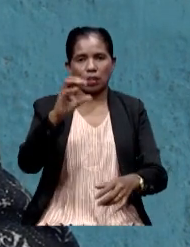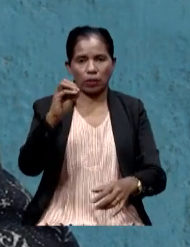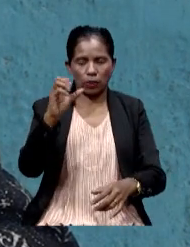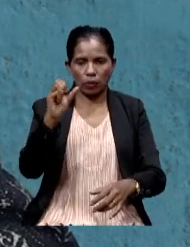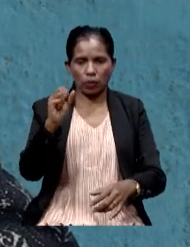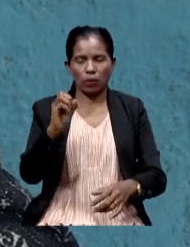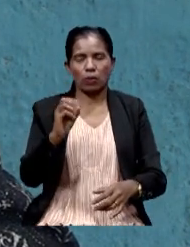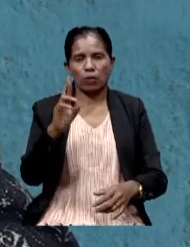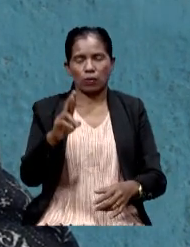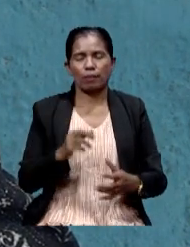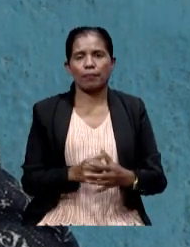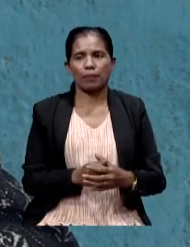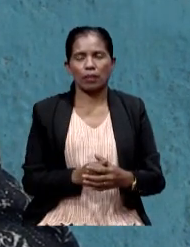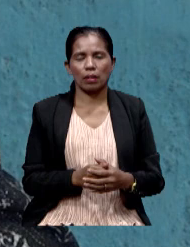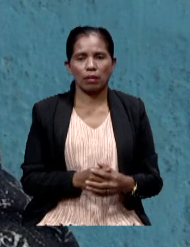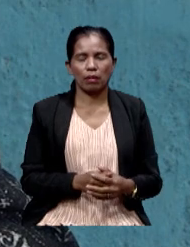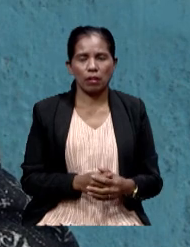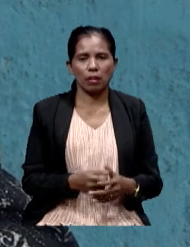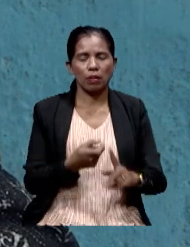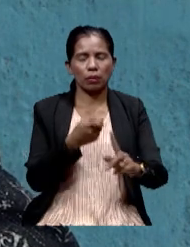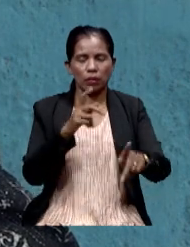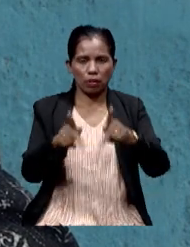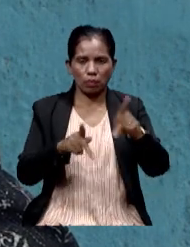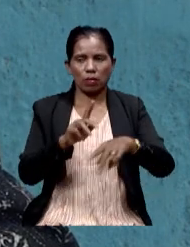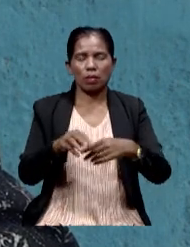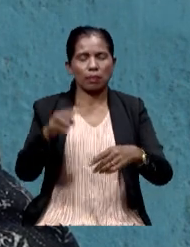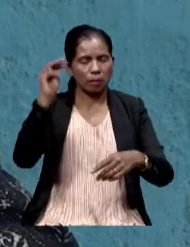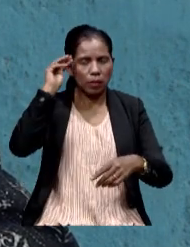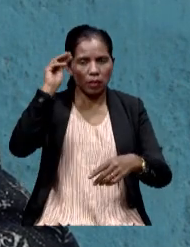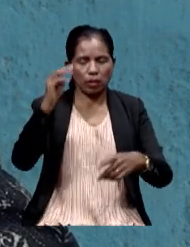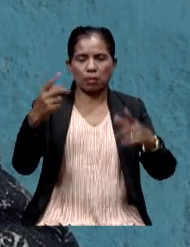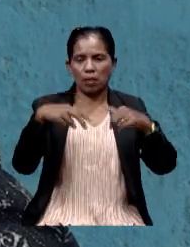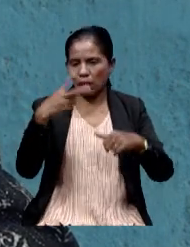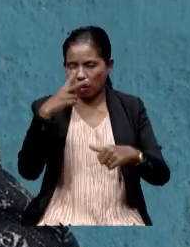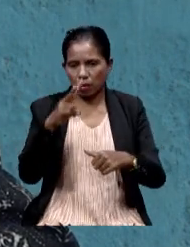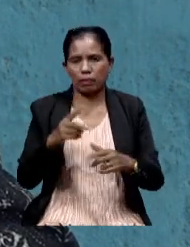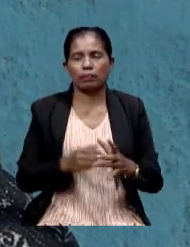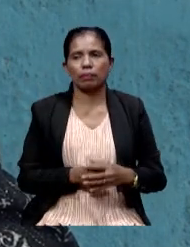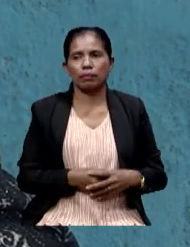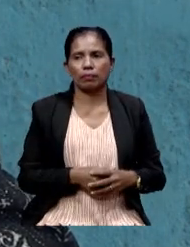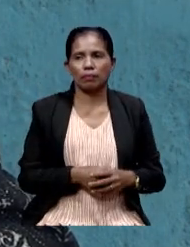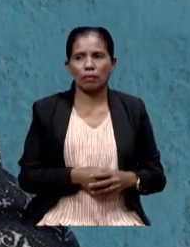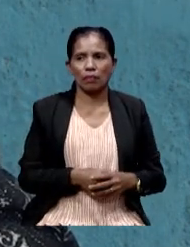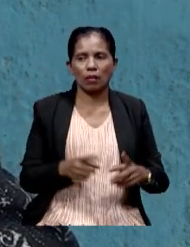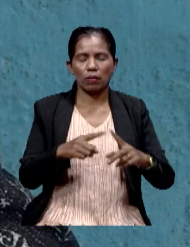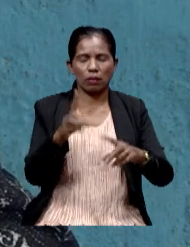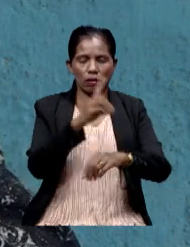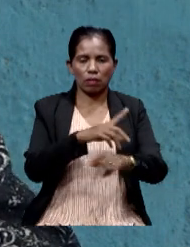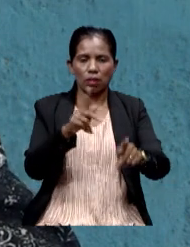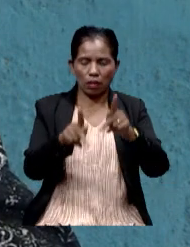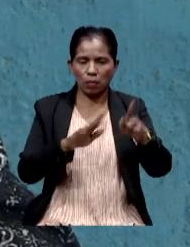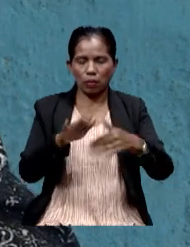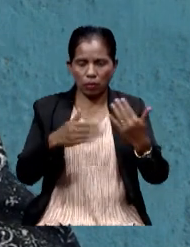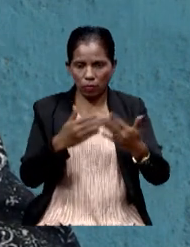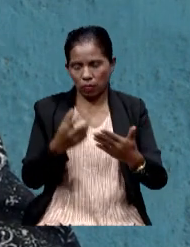Durante, né? Toma, toma, José, sua excelência, ministro, se demos mais haré, to povo crai,